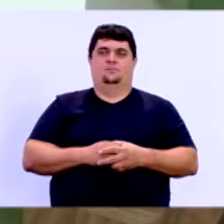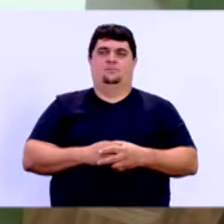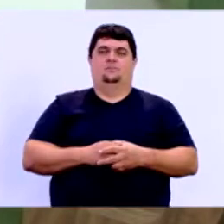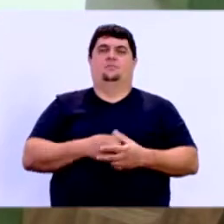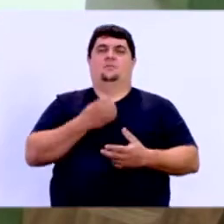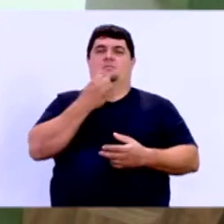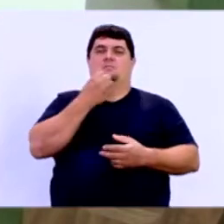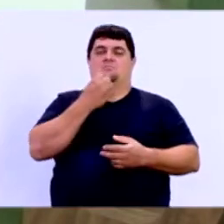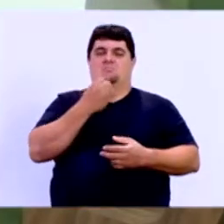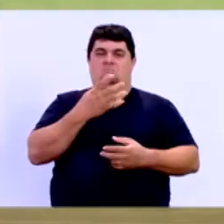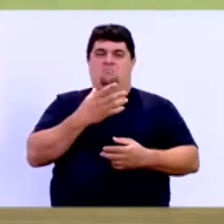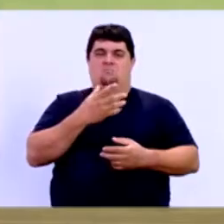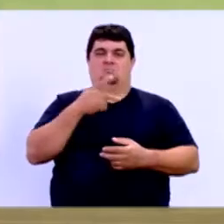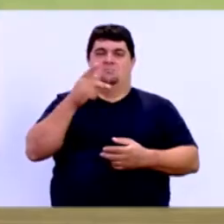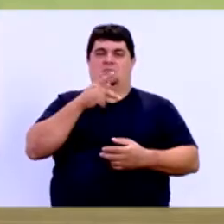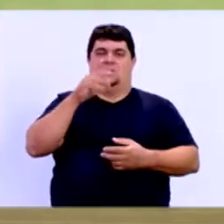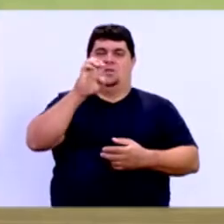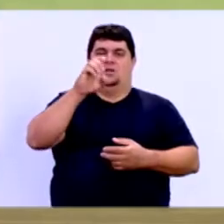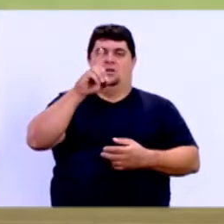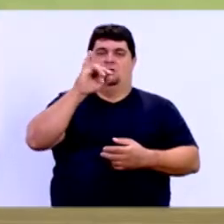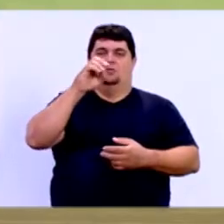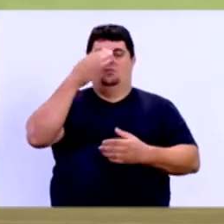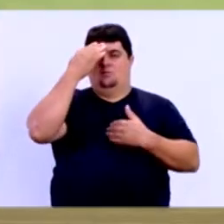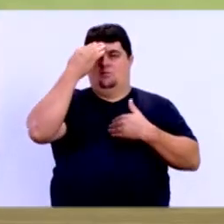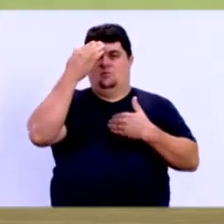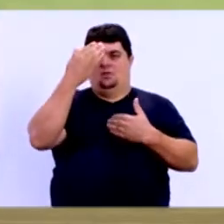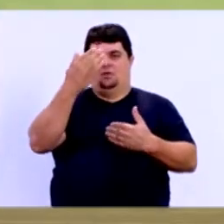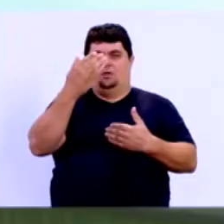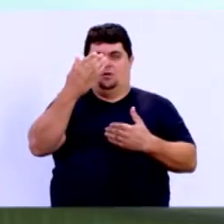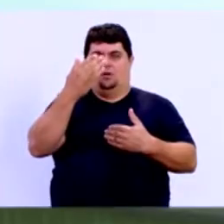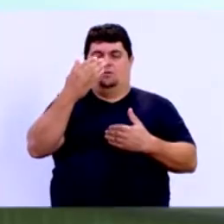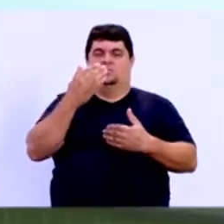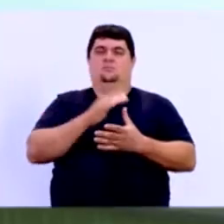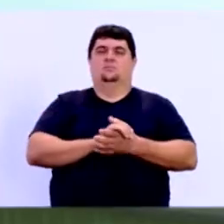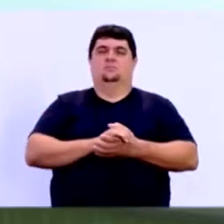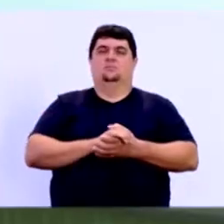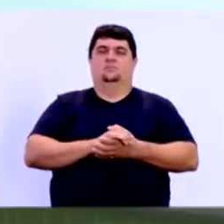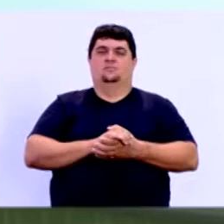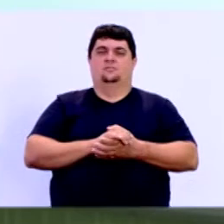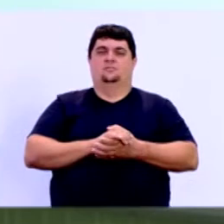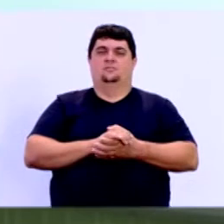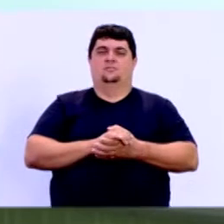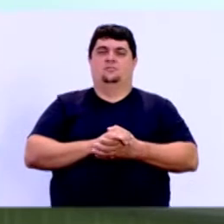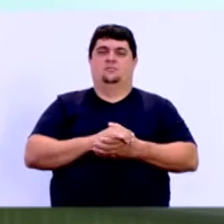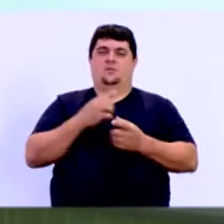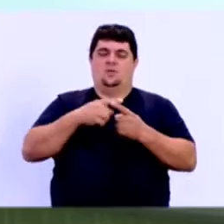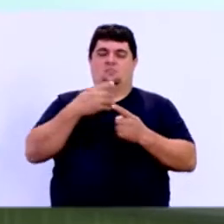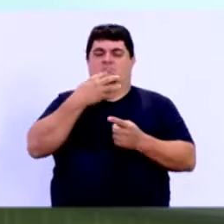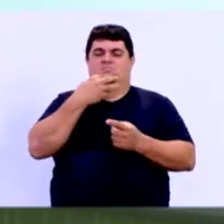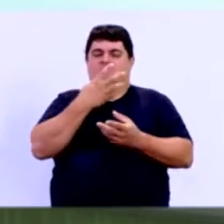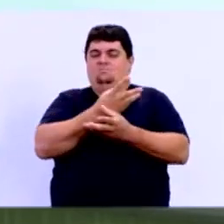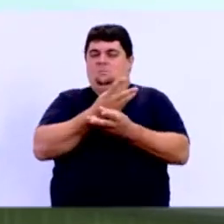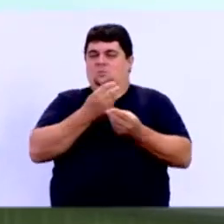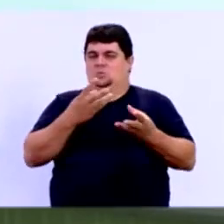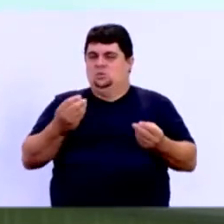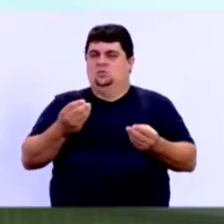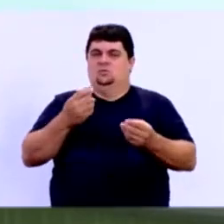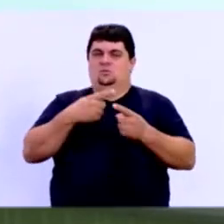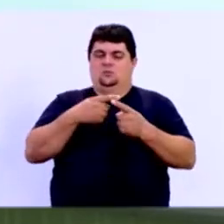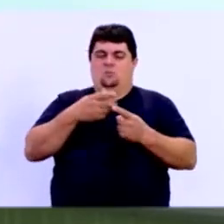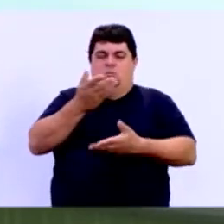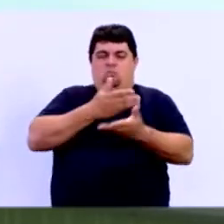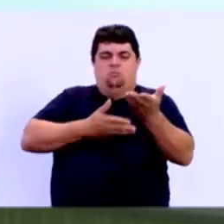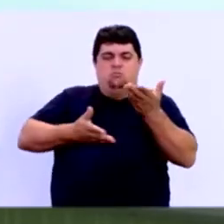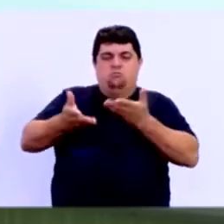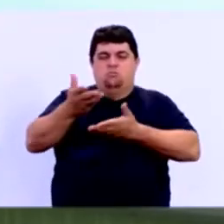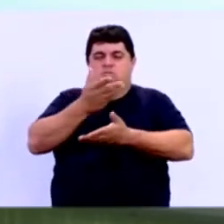Grande professor Ednei, obrigado pela contribuição, quero estender meus agradecimentos, pelo seu conhecimento, por compartilhar um pouco